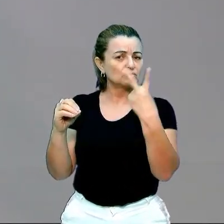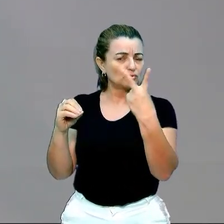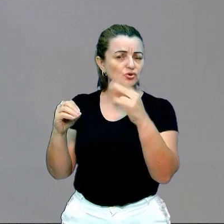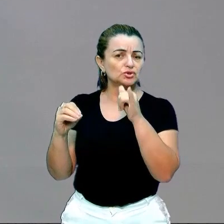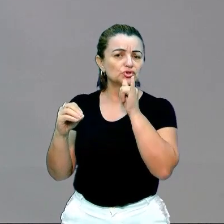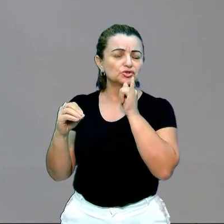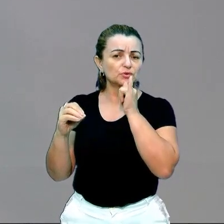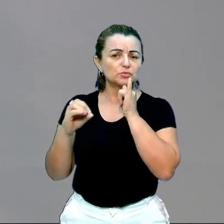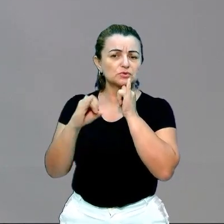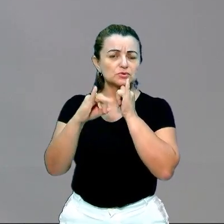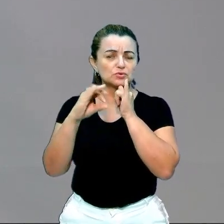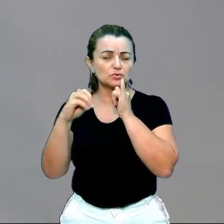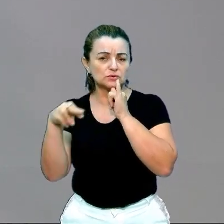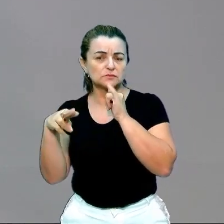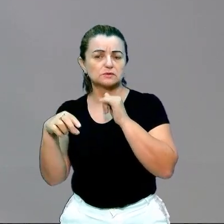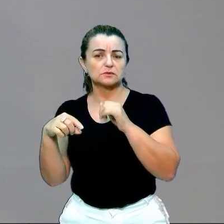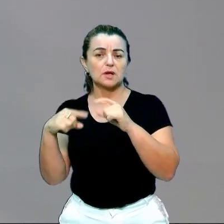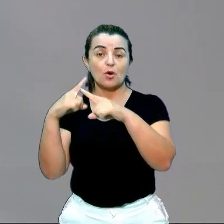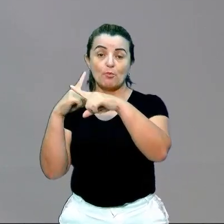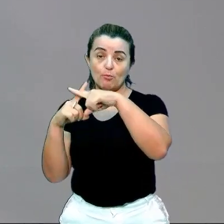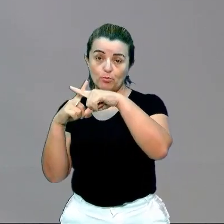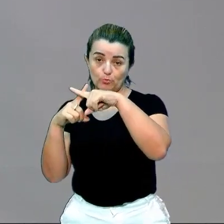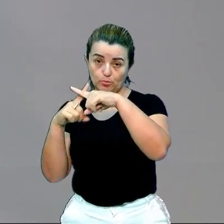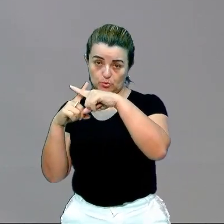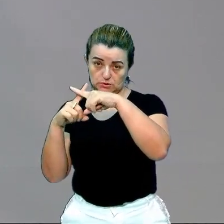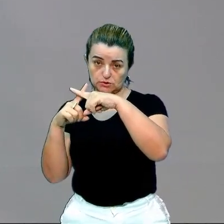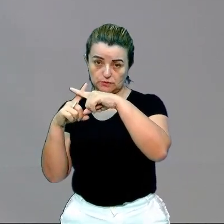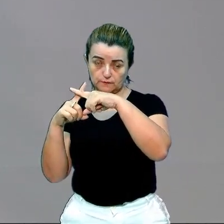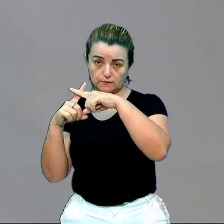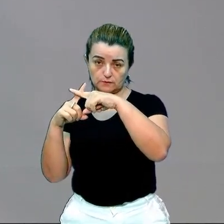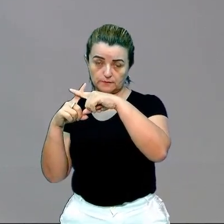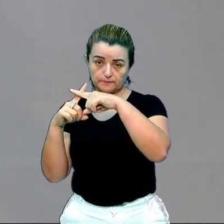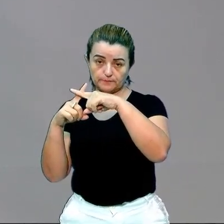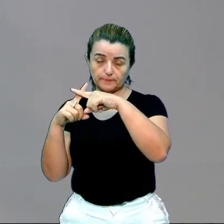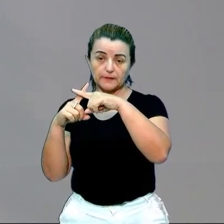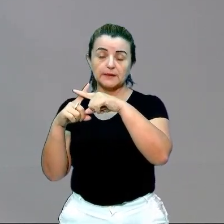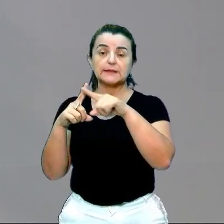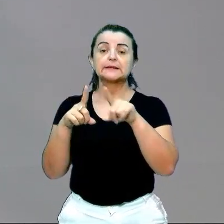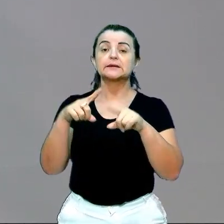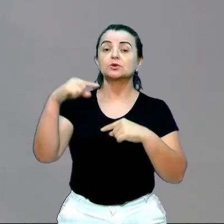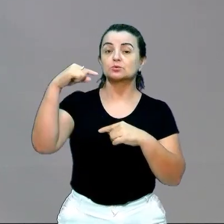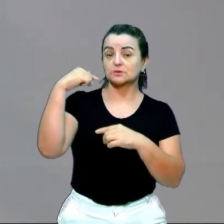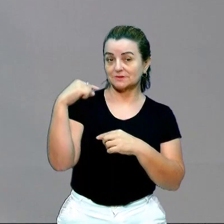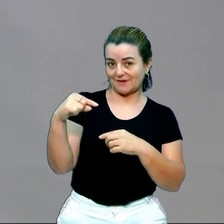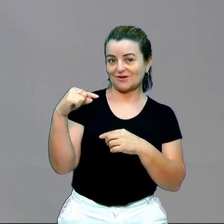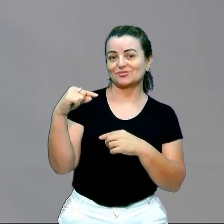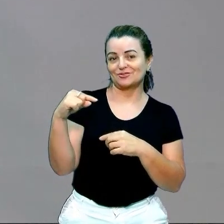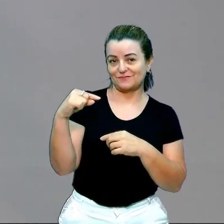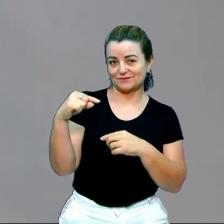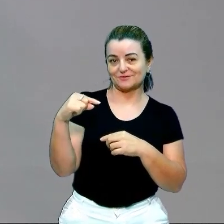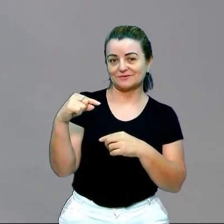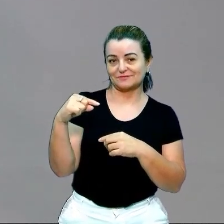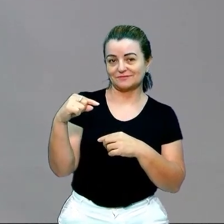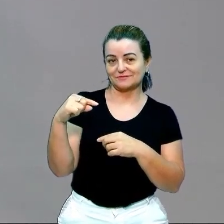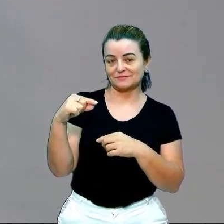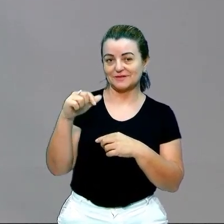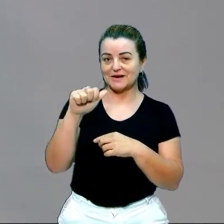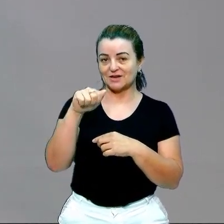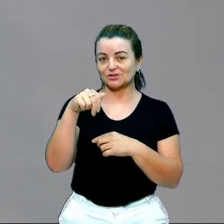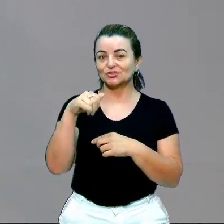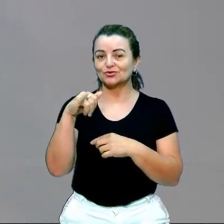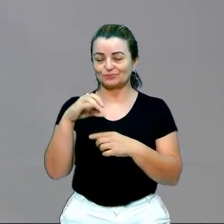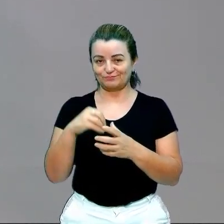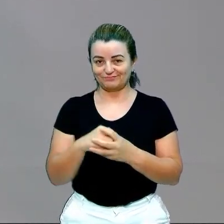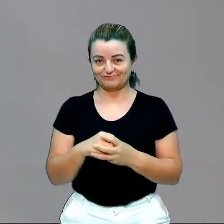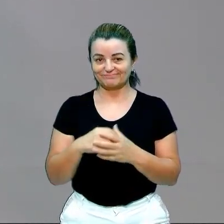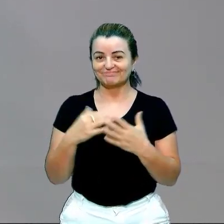Os íons que são positivos, que a gente chama de cátion, e os íons negativos, que nós chamamos de ânion,